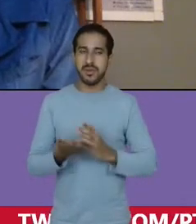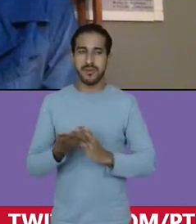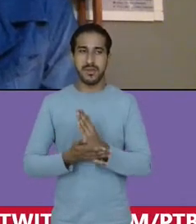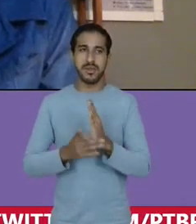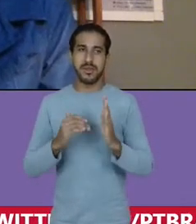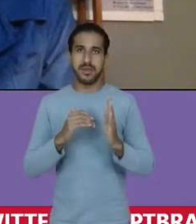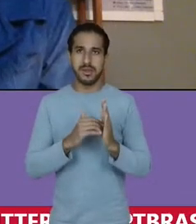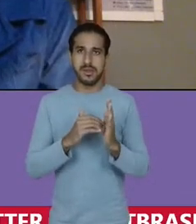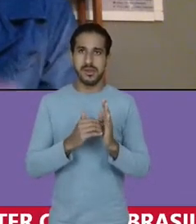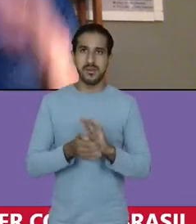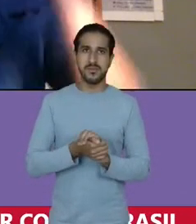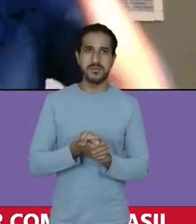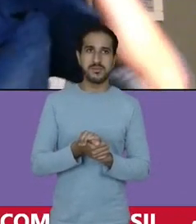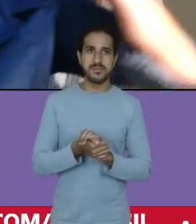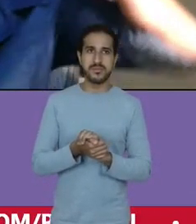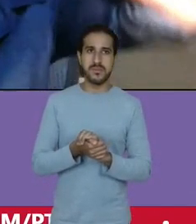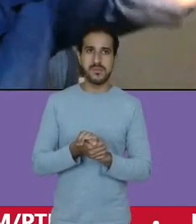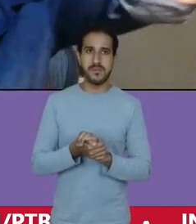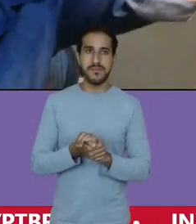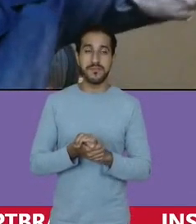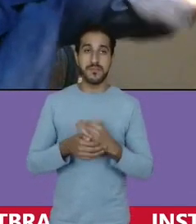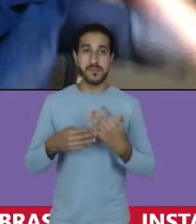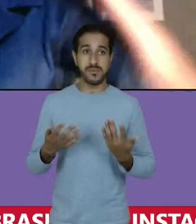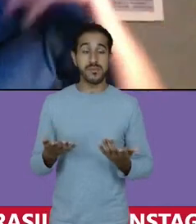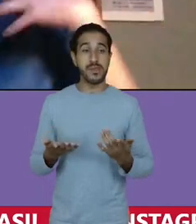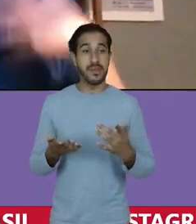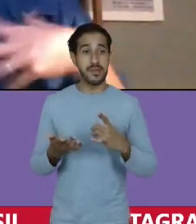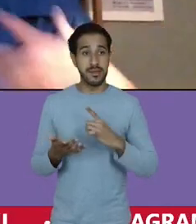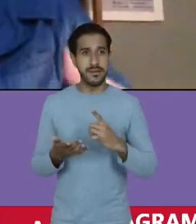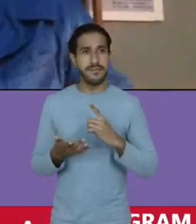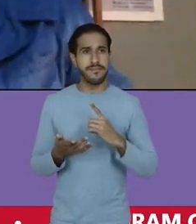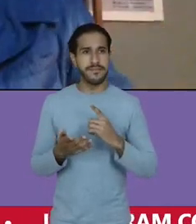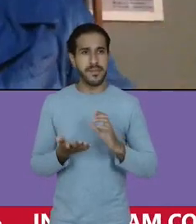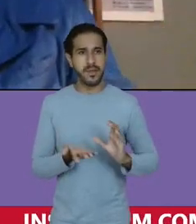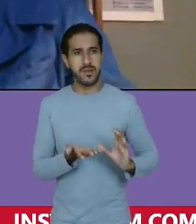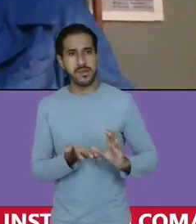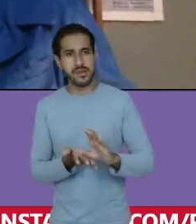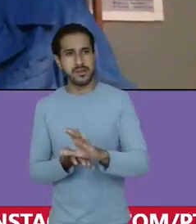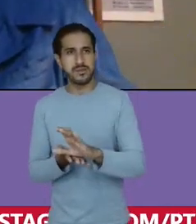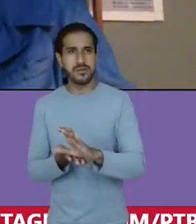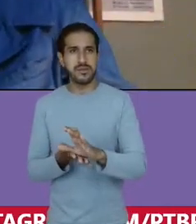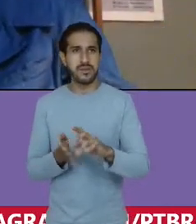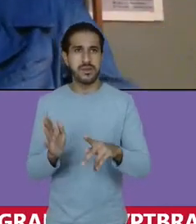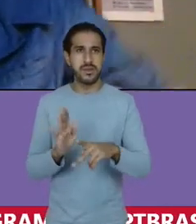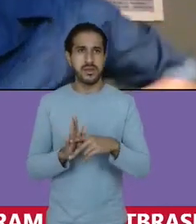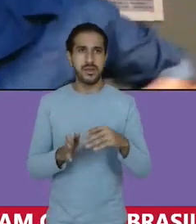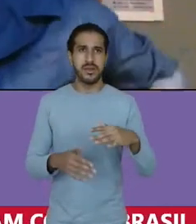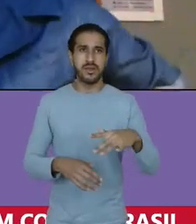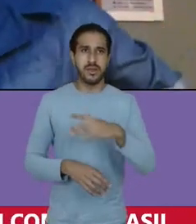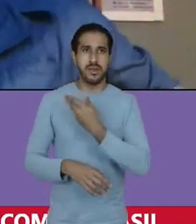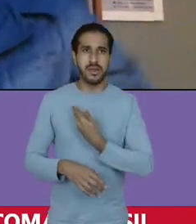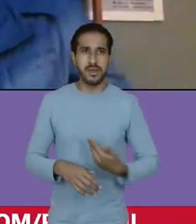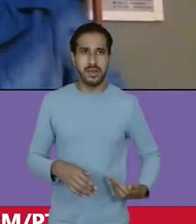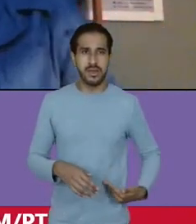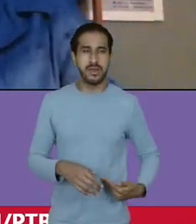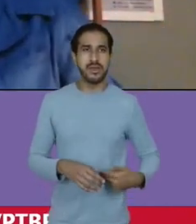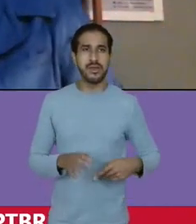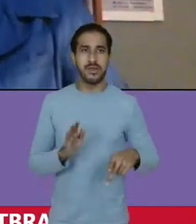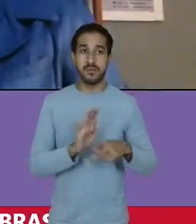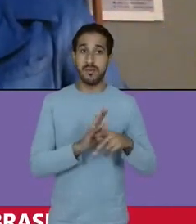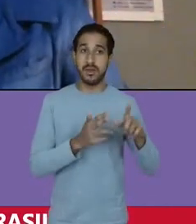no Senado. Então, assim, houve, né, um auxílio aí do poder público, vindo